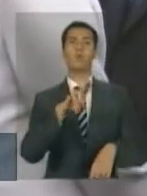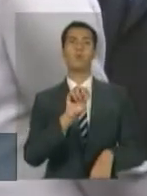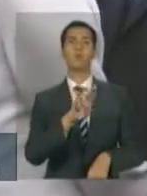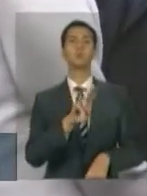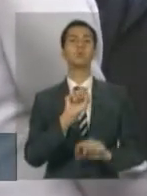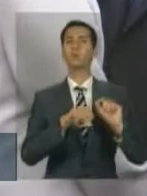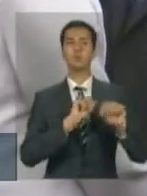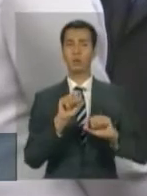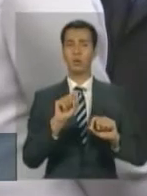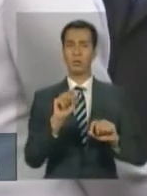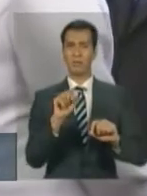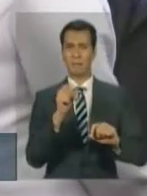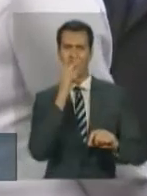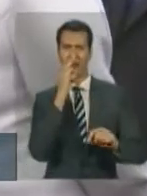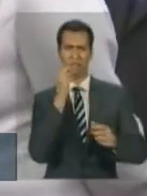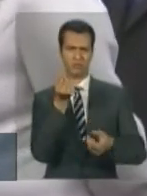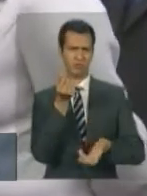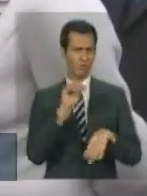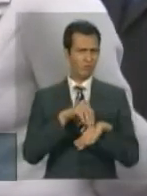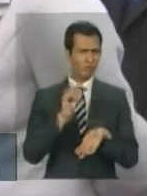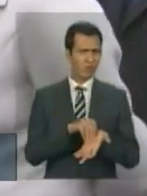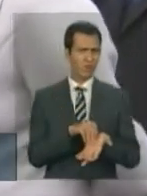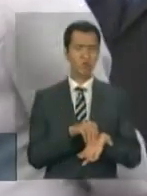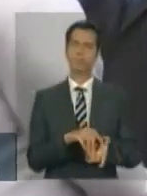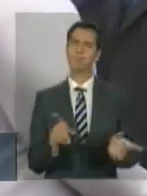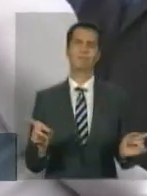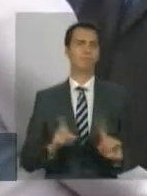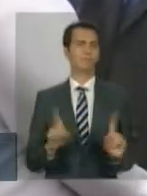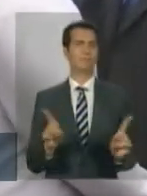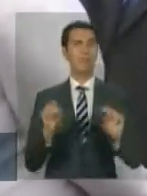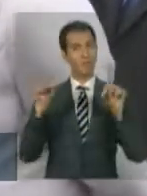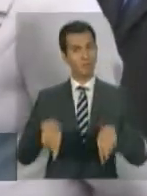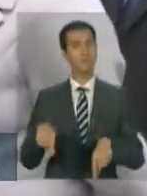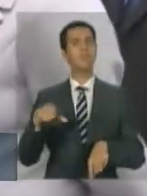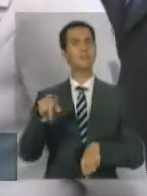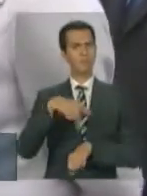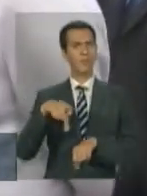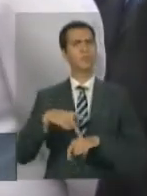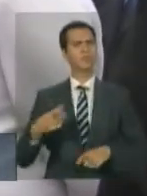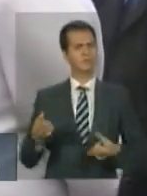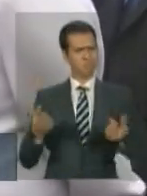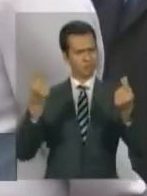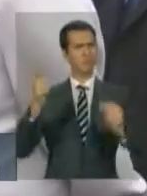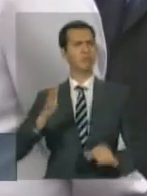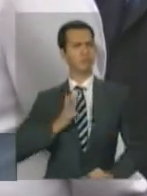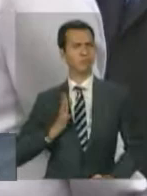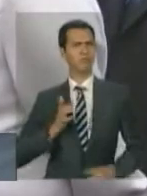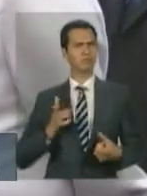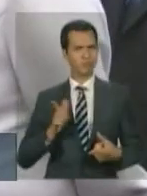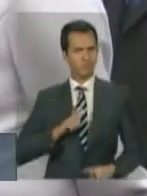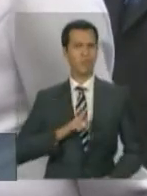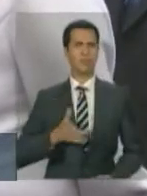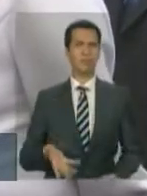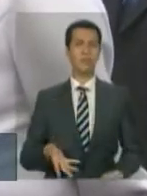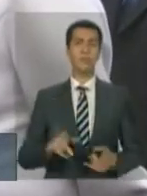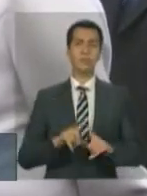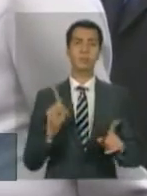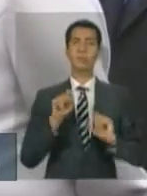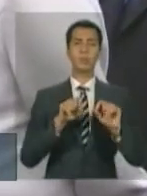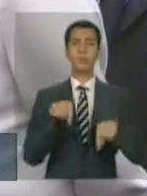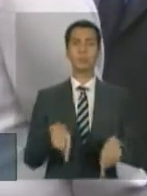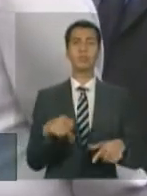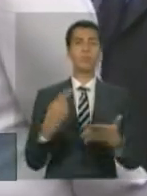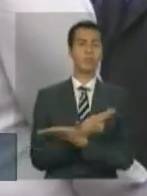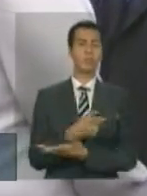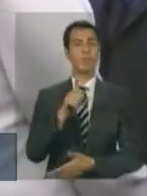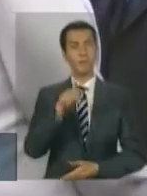de recursos financeiros. Nós estamos falando de países desenvolvidos. Mas trata-se de, eu acho, construção